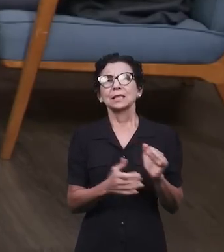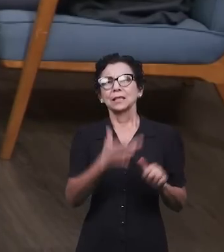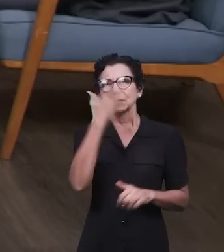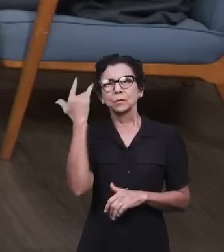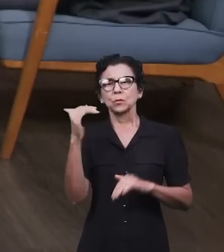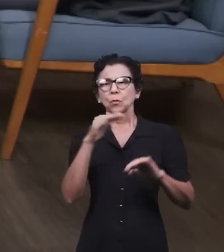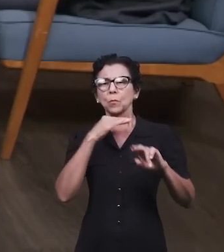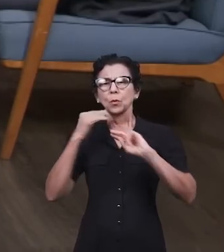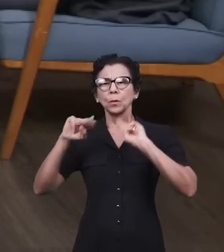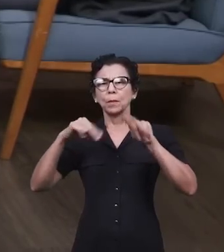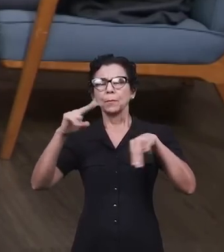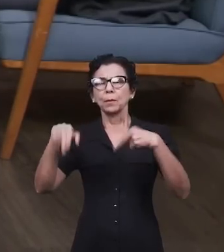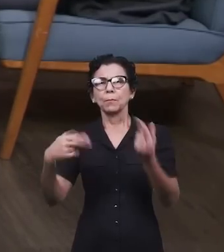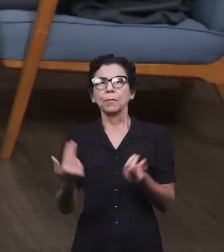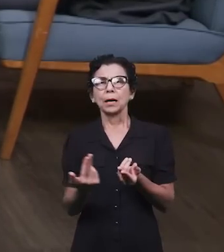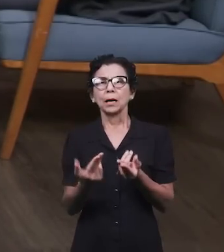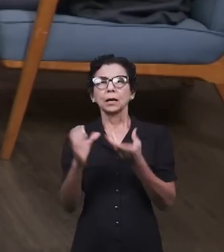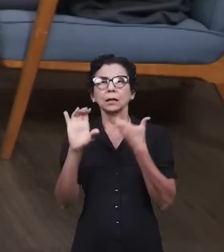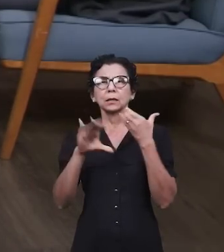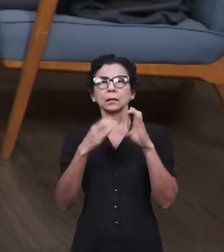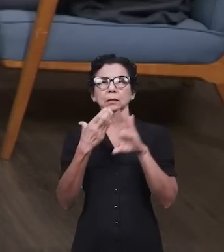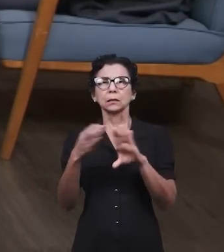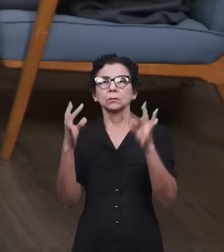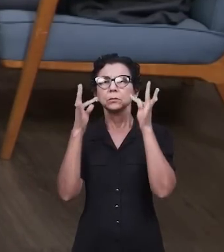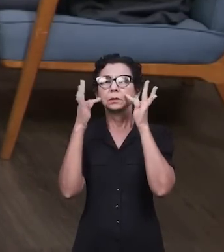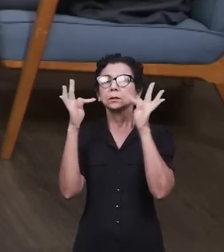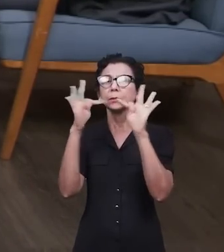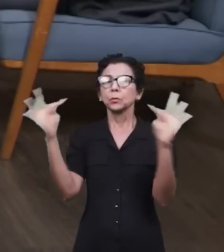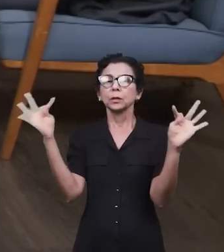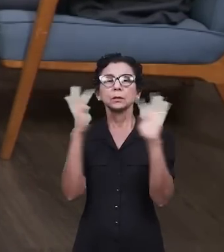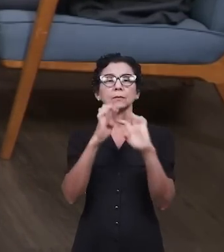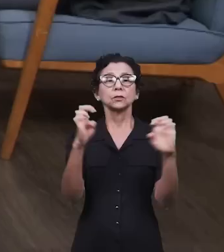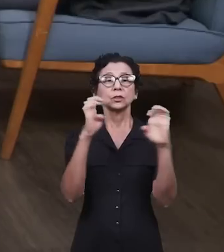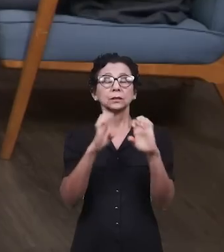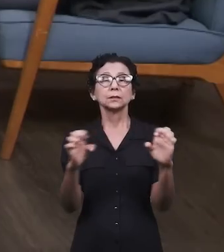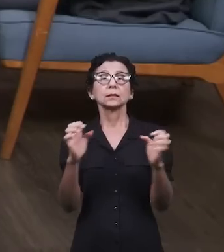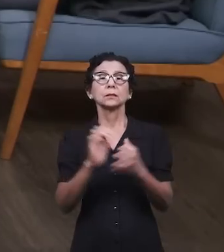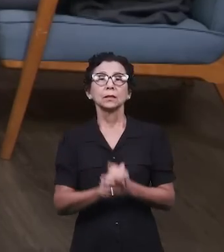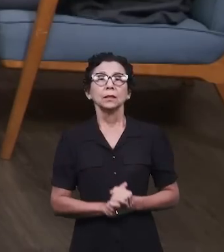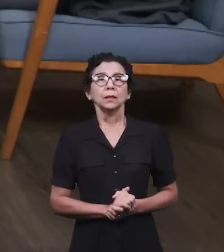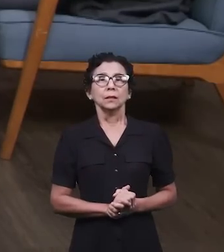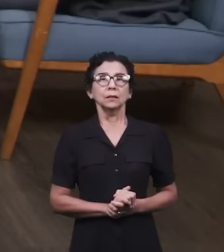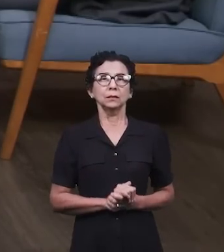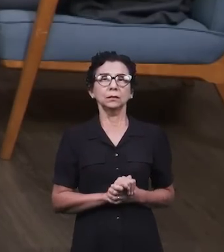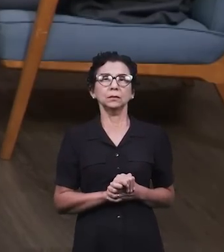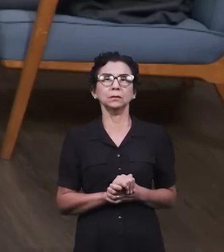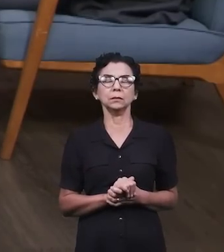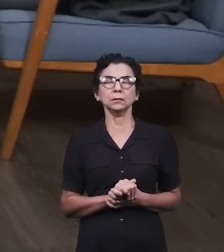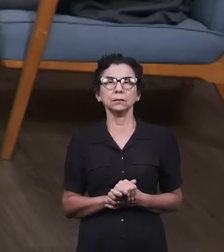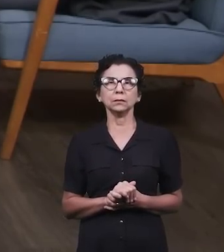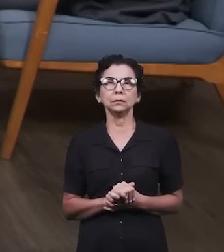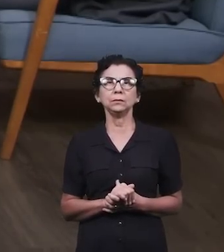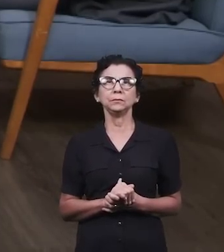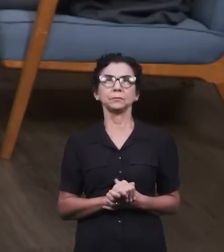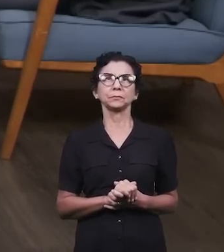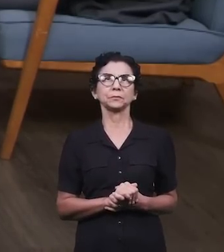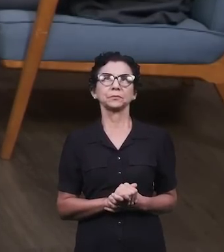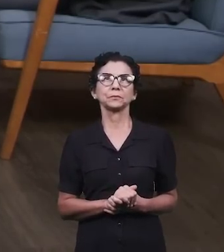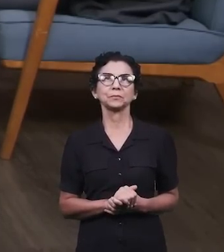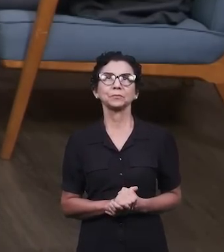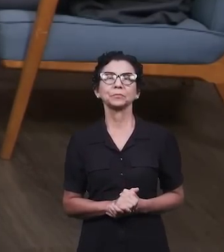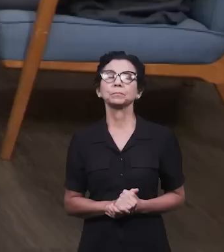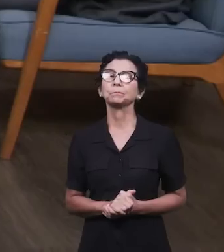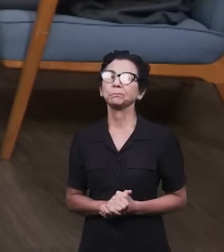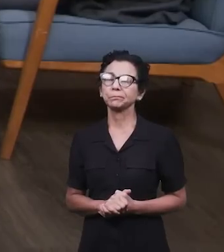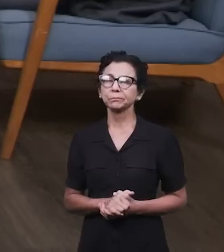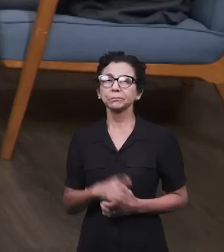Morriam testemunhando, morriam evangelizando, né? E outros, ao ouvirem aquela, né? Que coisa